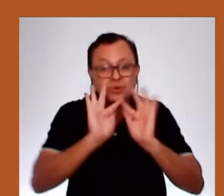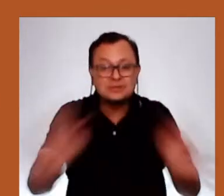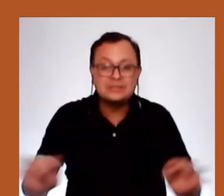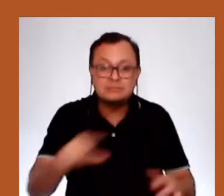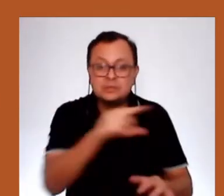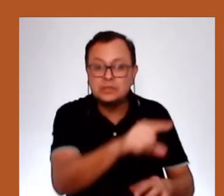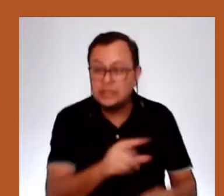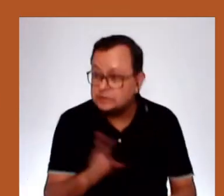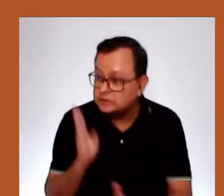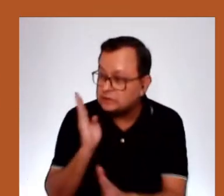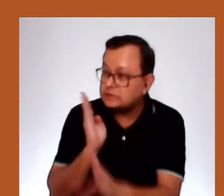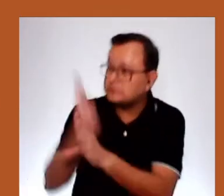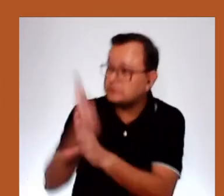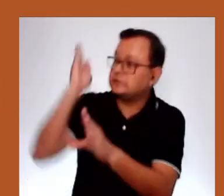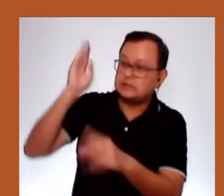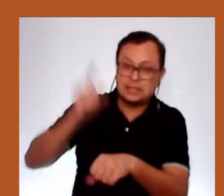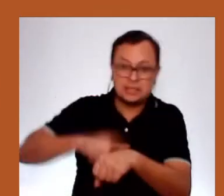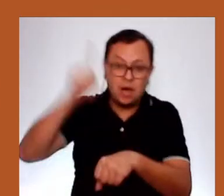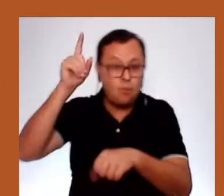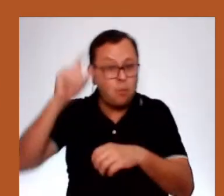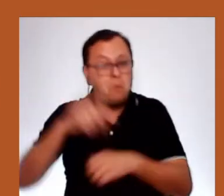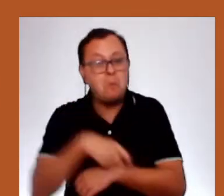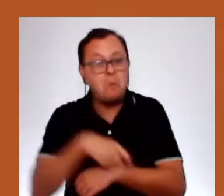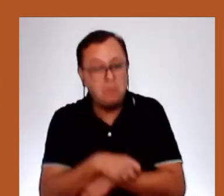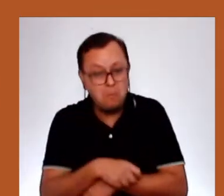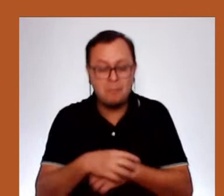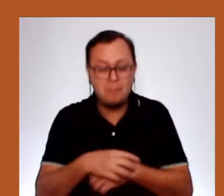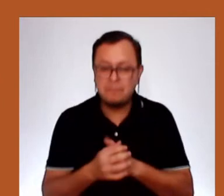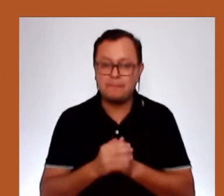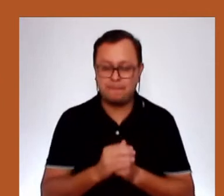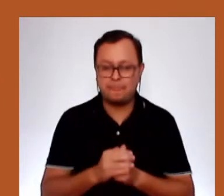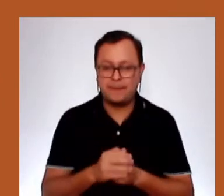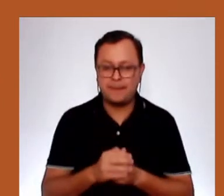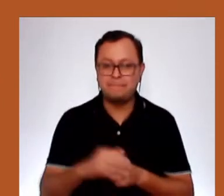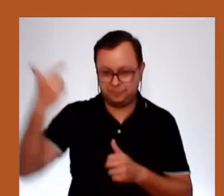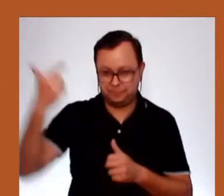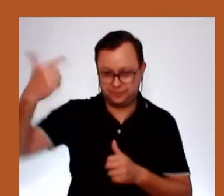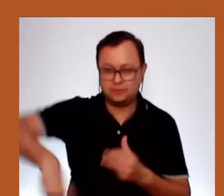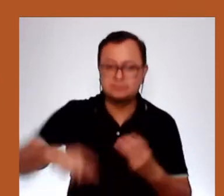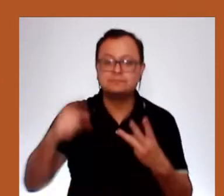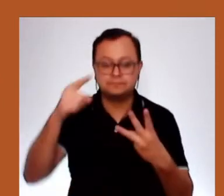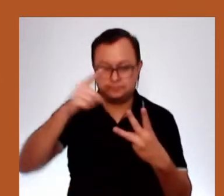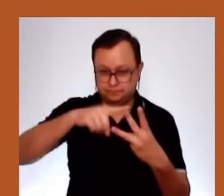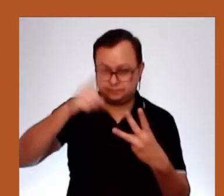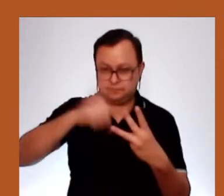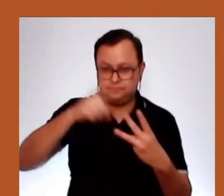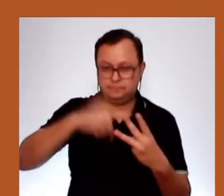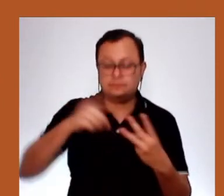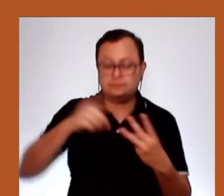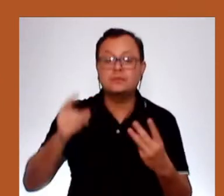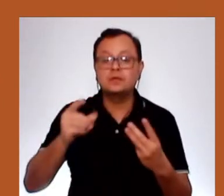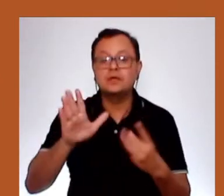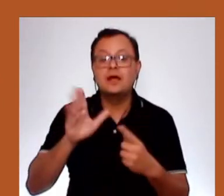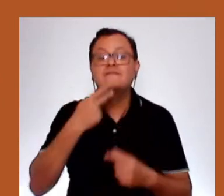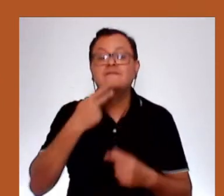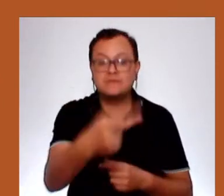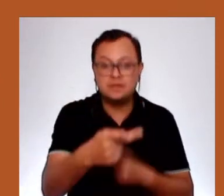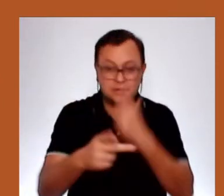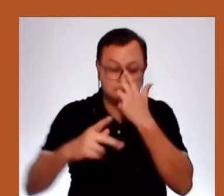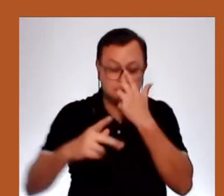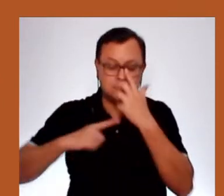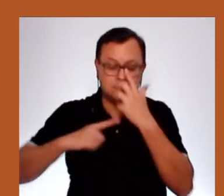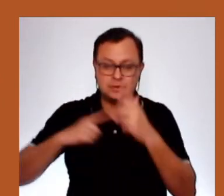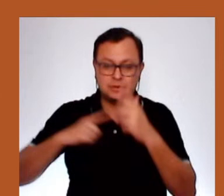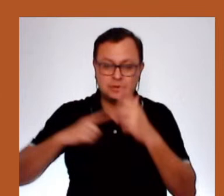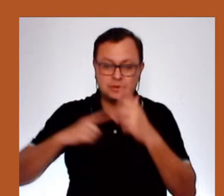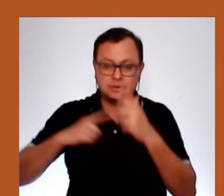né? Eu queria pedir licença só para trazer um comentário que tem aqui no YouTube, porque eu acho que a professora Vera pode falar